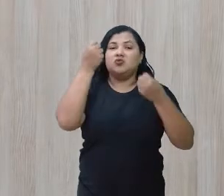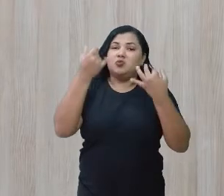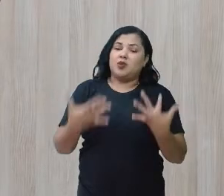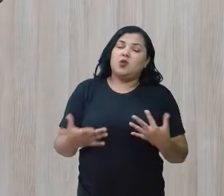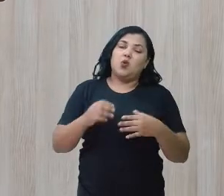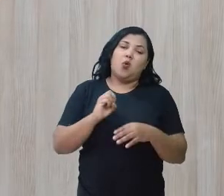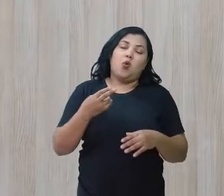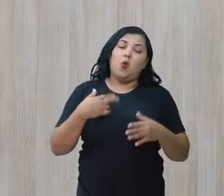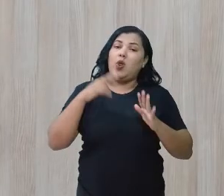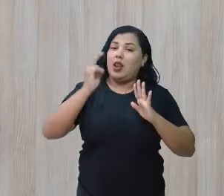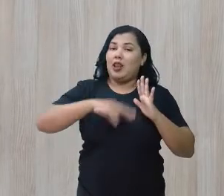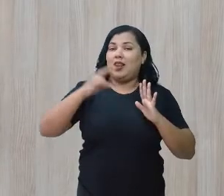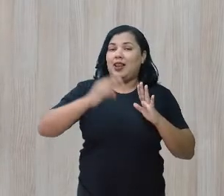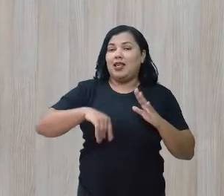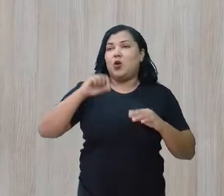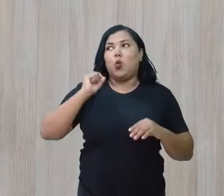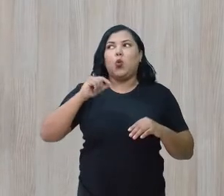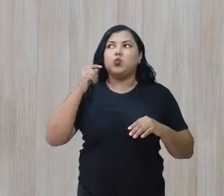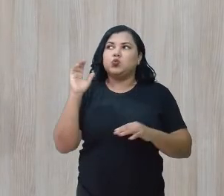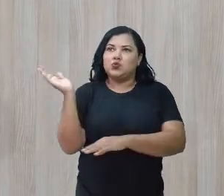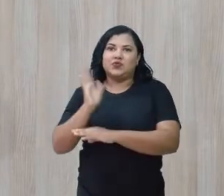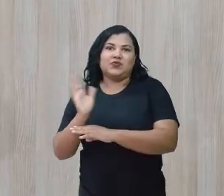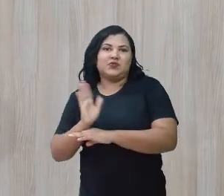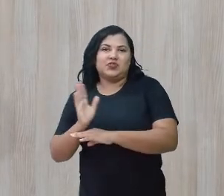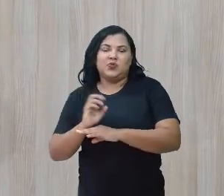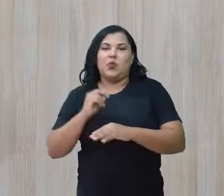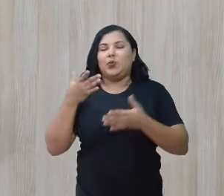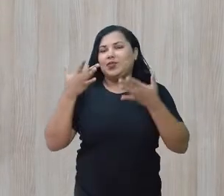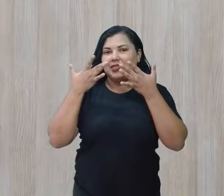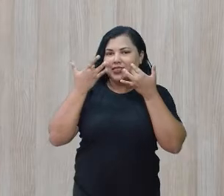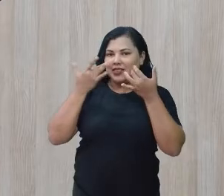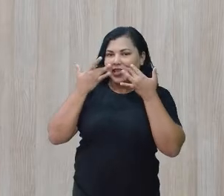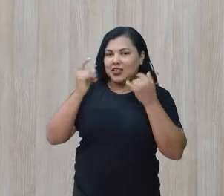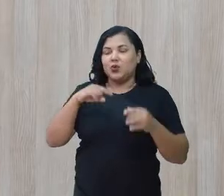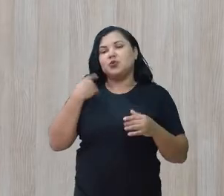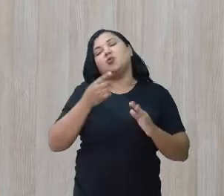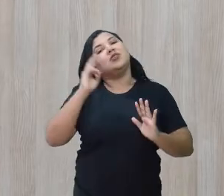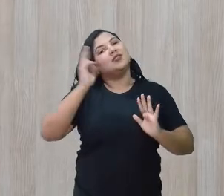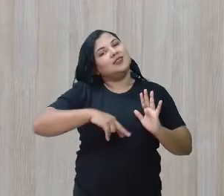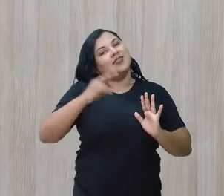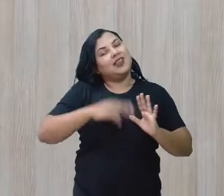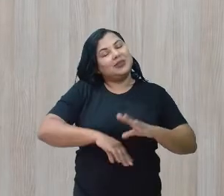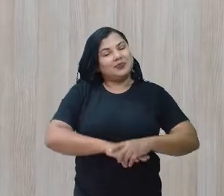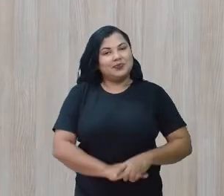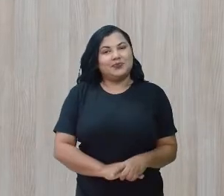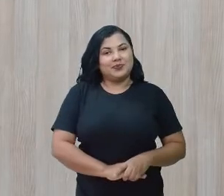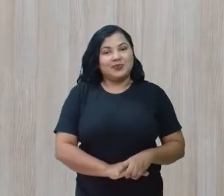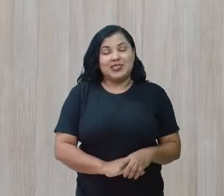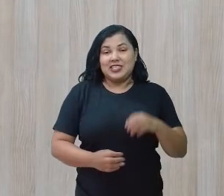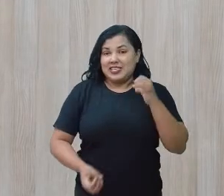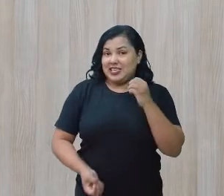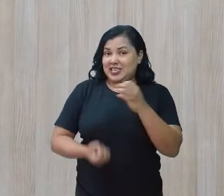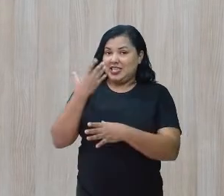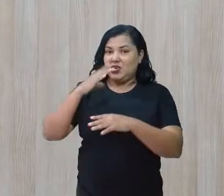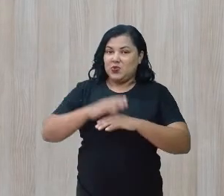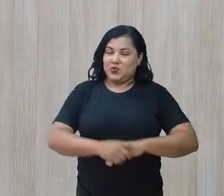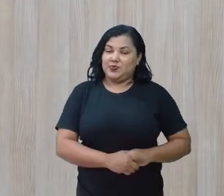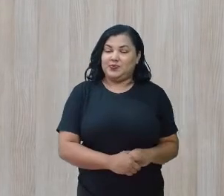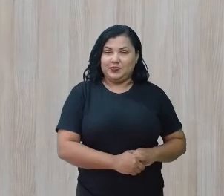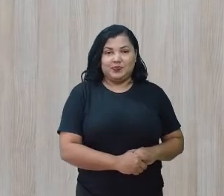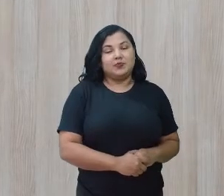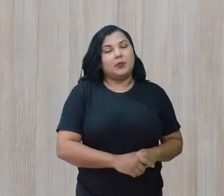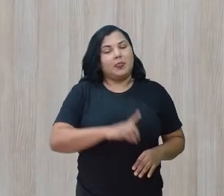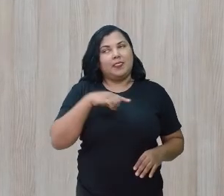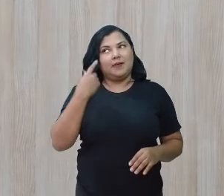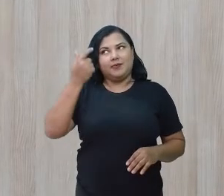que alguém leu, uma referência que está nos filmes, que está no teatro, quando a gente lê bastante e cria-se esse repertório